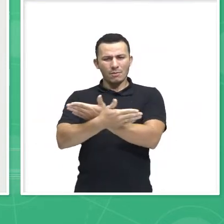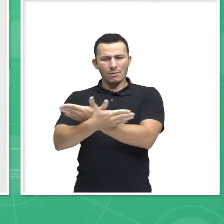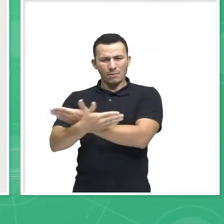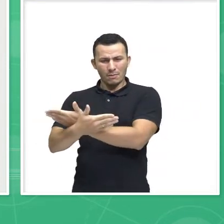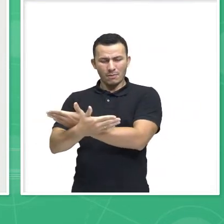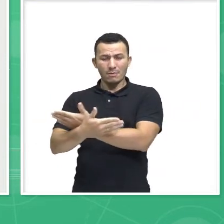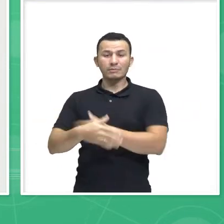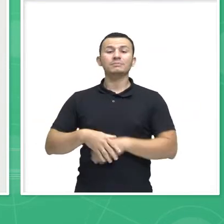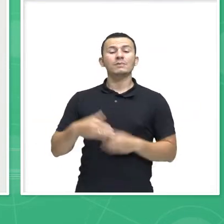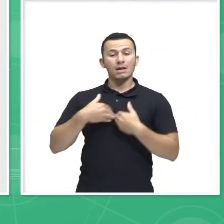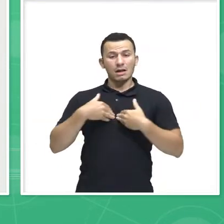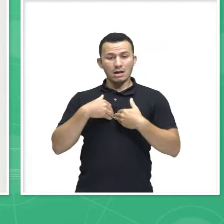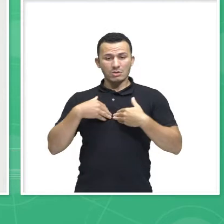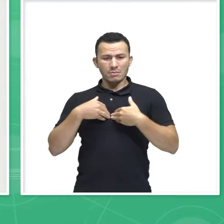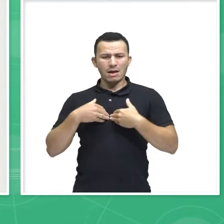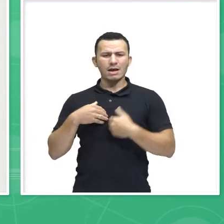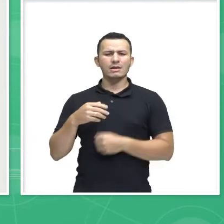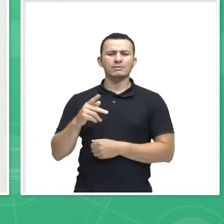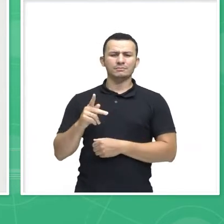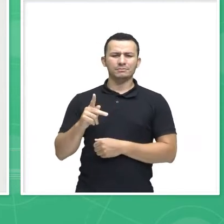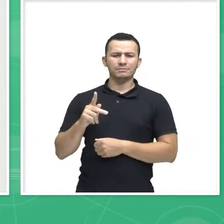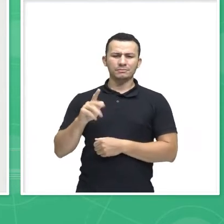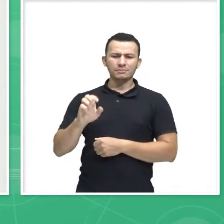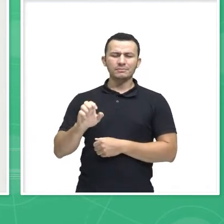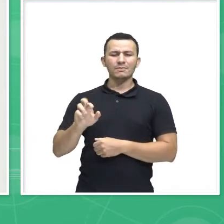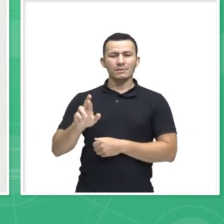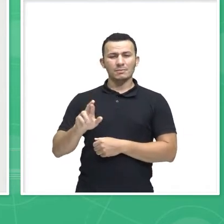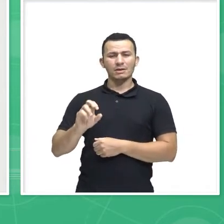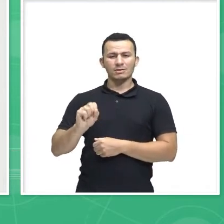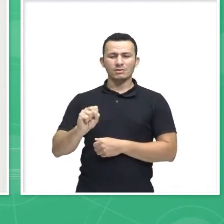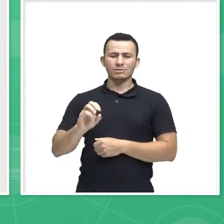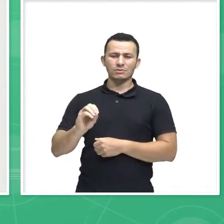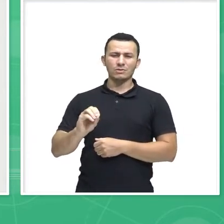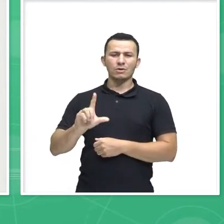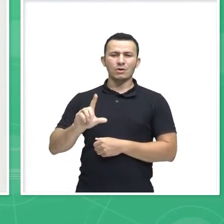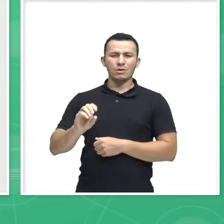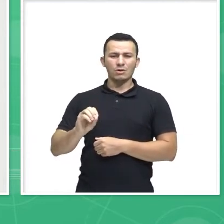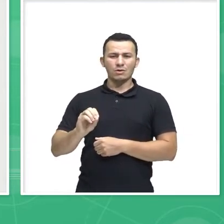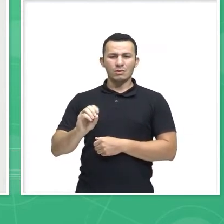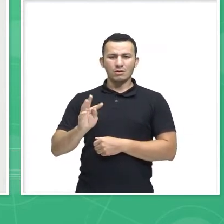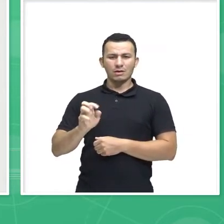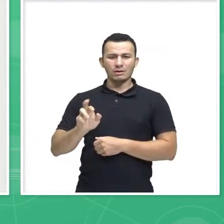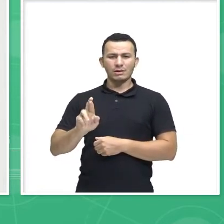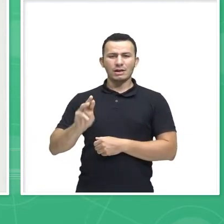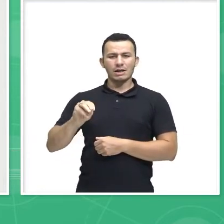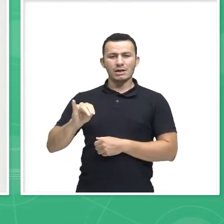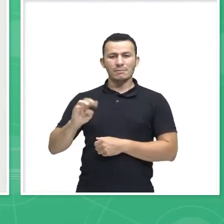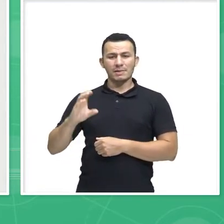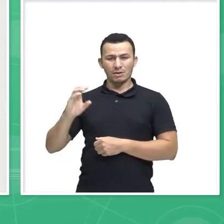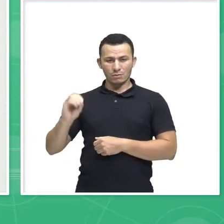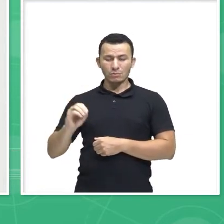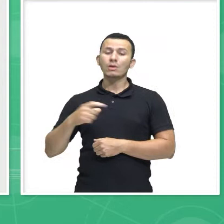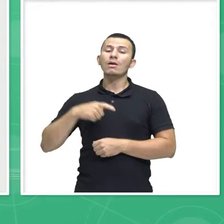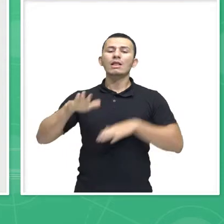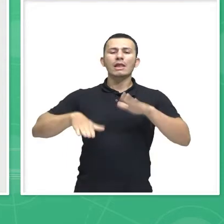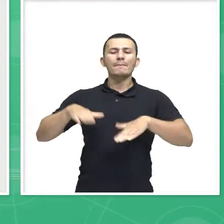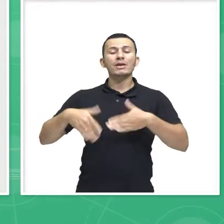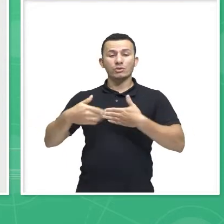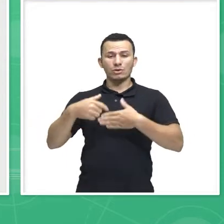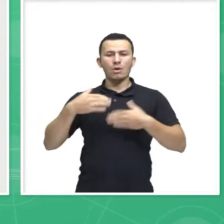pecilotérmicos isso significa que a temperatura do corpo ela vai variar de acordo com a do ambiente